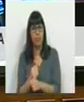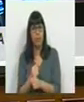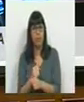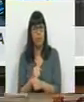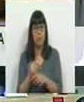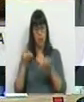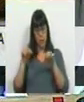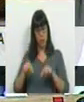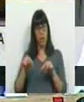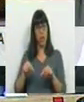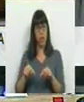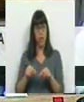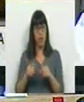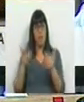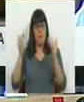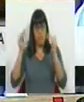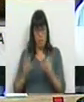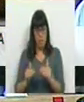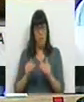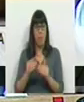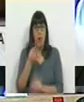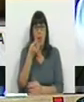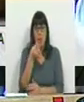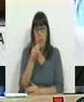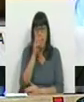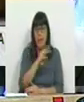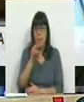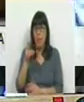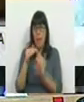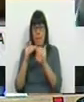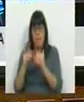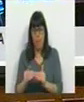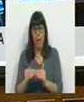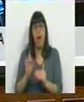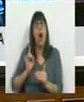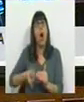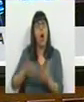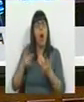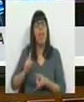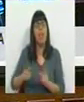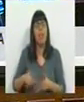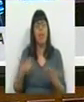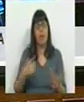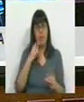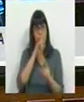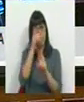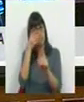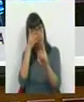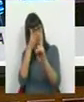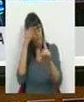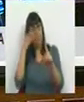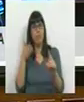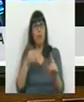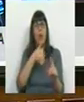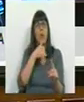desmantelamento, este, que ainda diminui quase 90 milhões de euros, então será um orçamento do quê? E a pergunta concreta, Sr. Ministro,